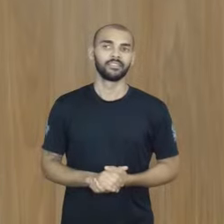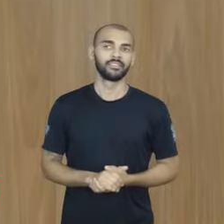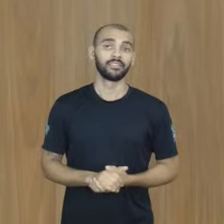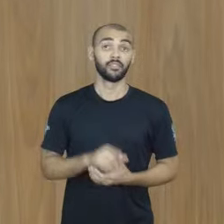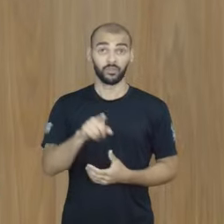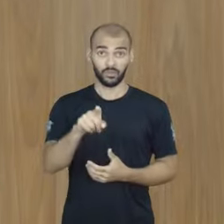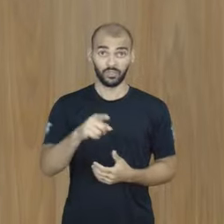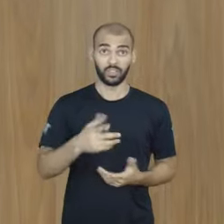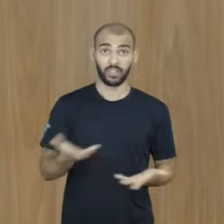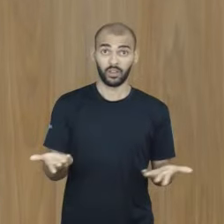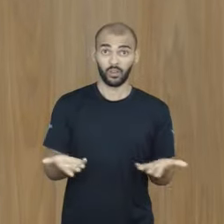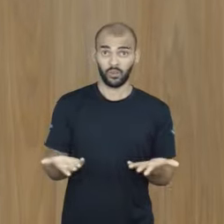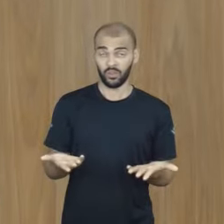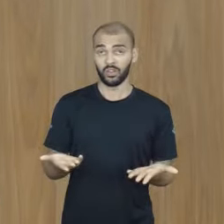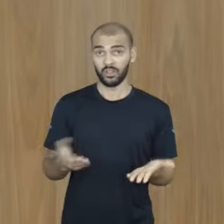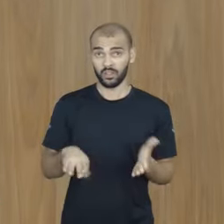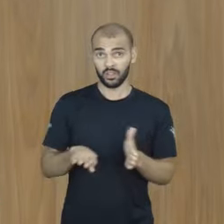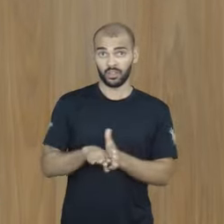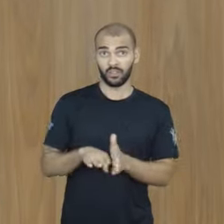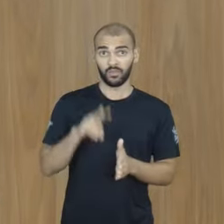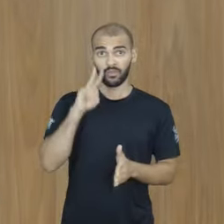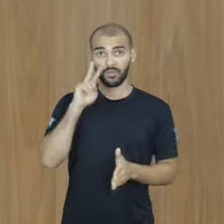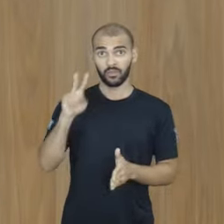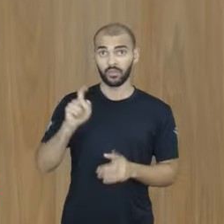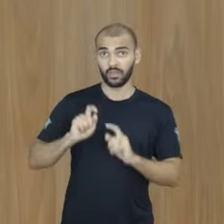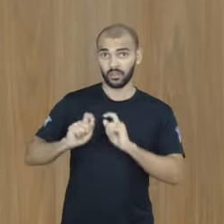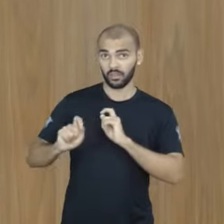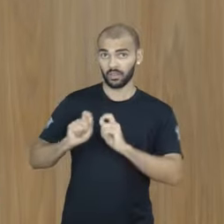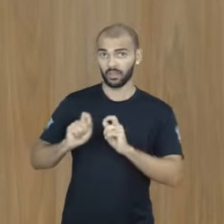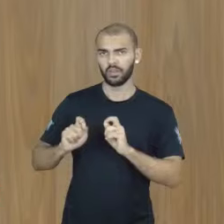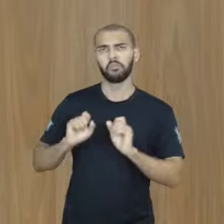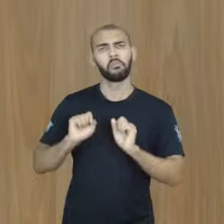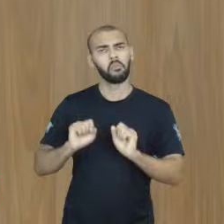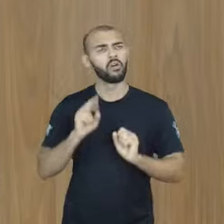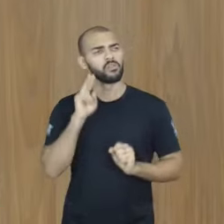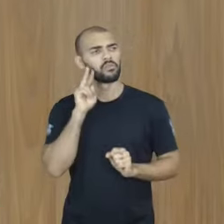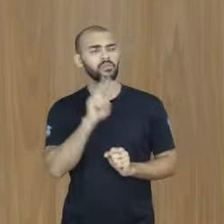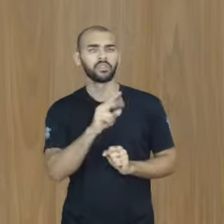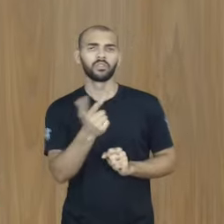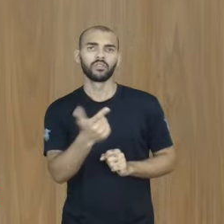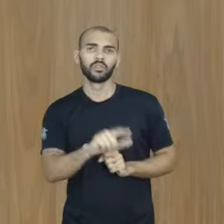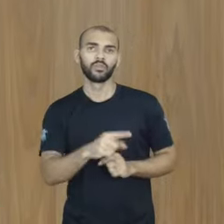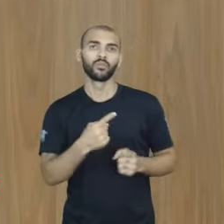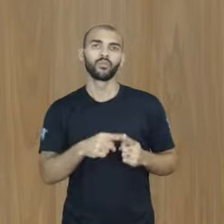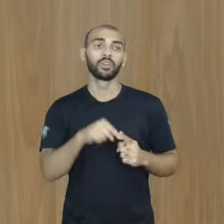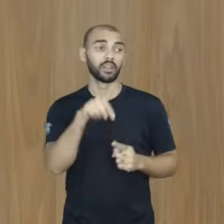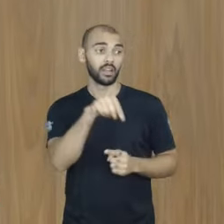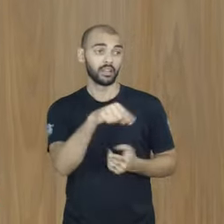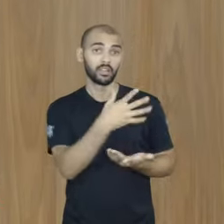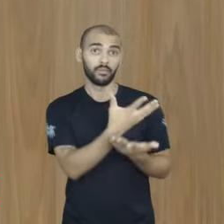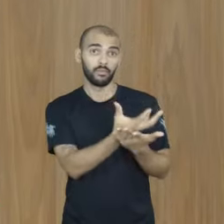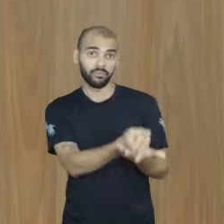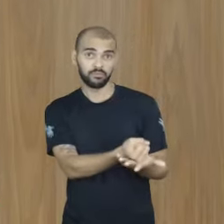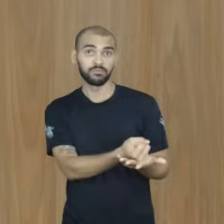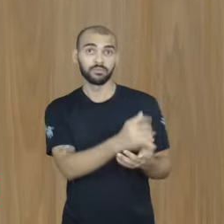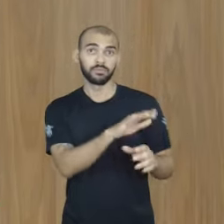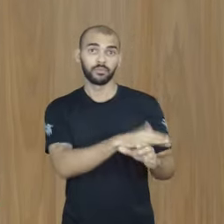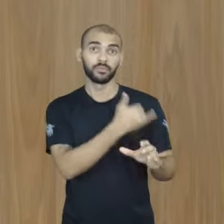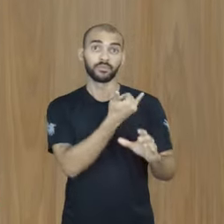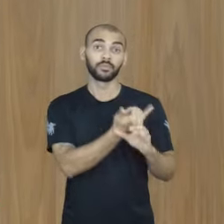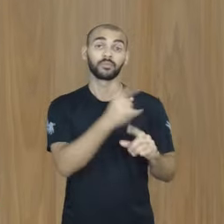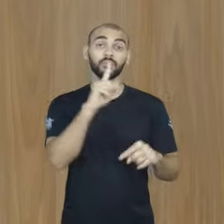chegou agora e perdeu essa entrevista com o Guilherme Melo, você pode recuperar aqui, porque fica gravado no YouTube e também vira